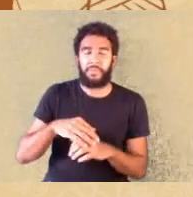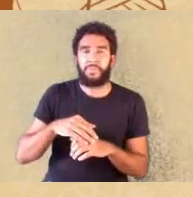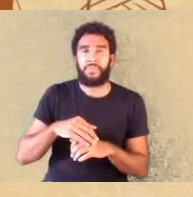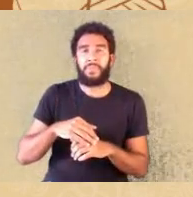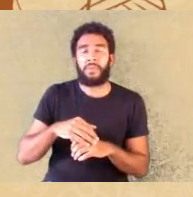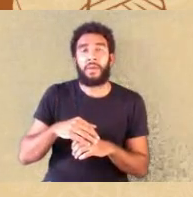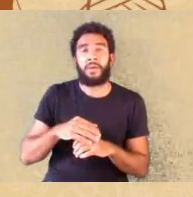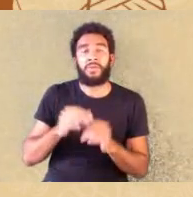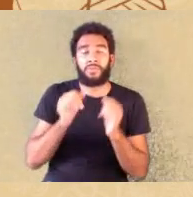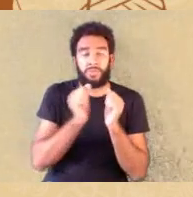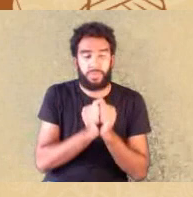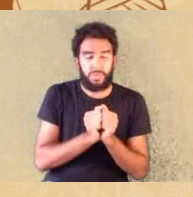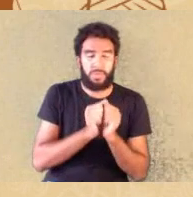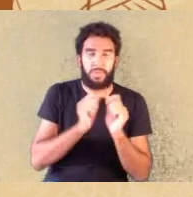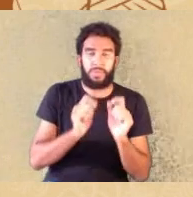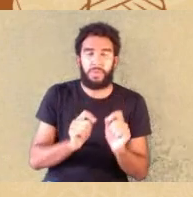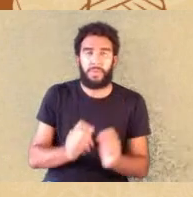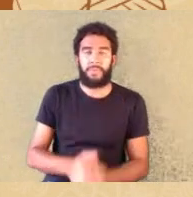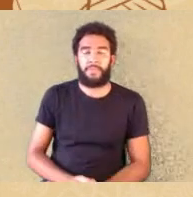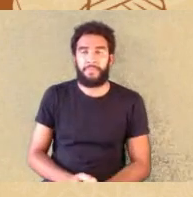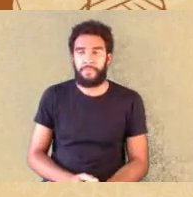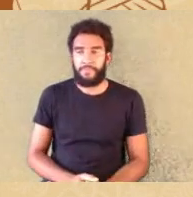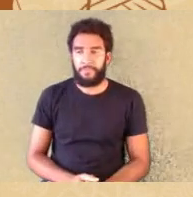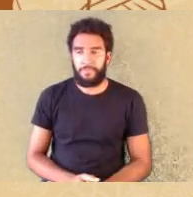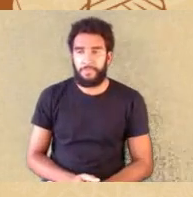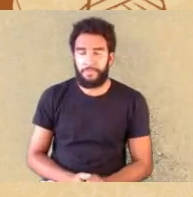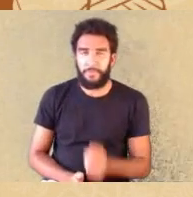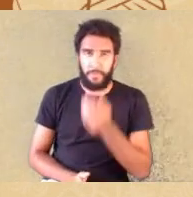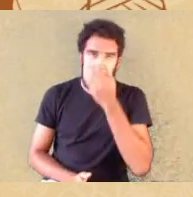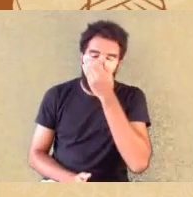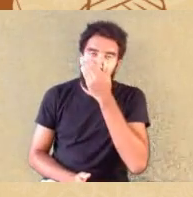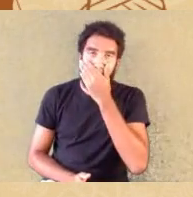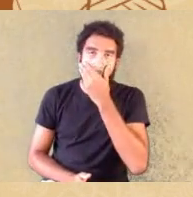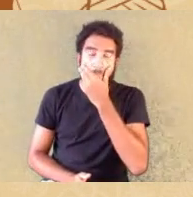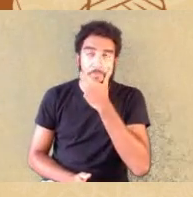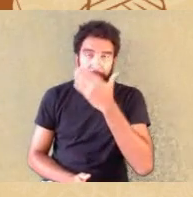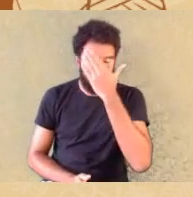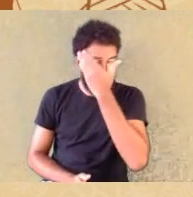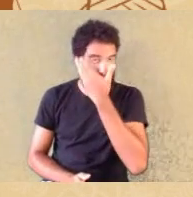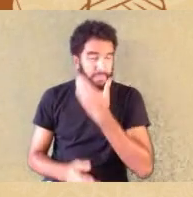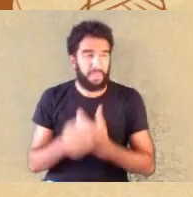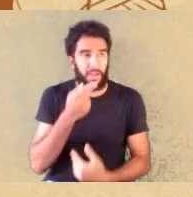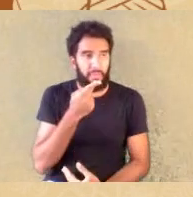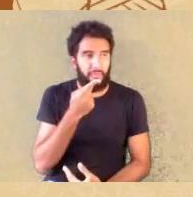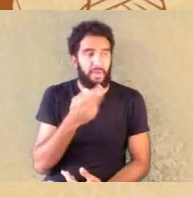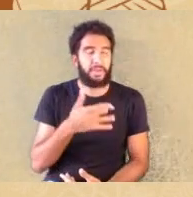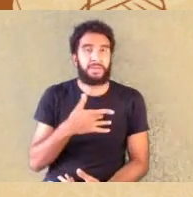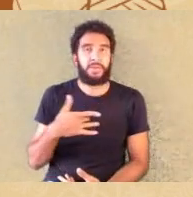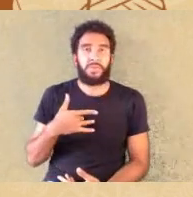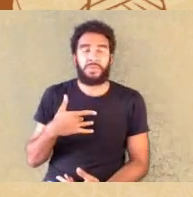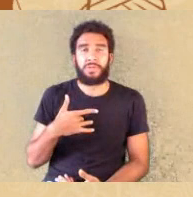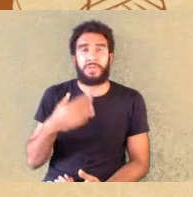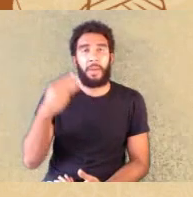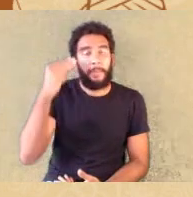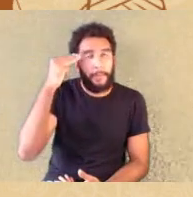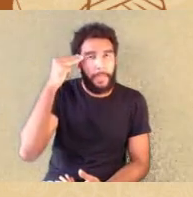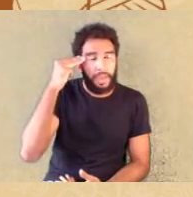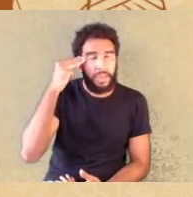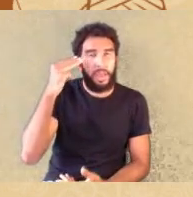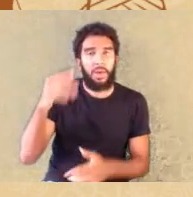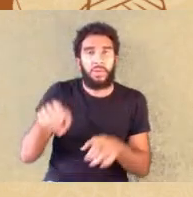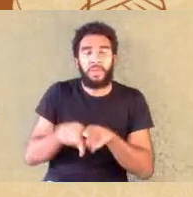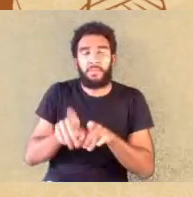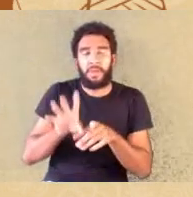Boia e o Narciso, eles falam dos desafios de saúde mental em África, particularmente em Angola e Moçambique, e